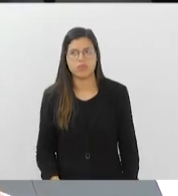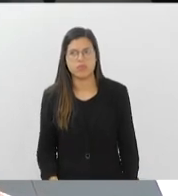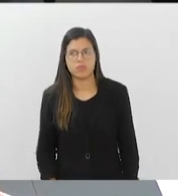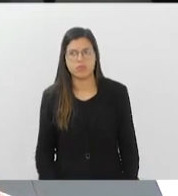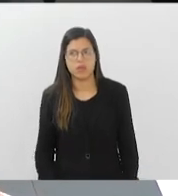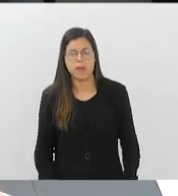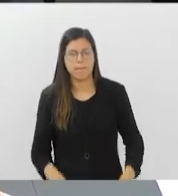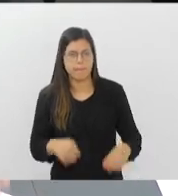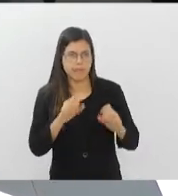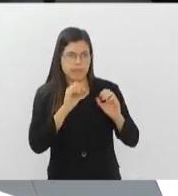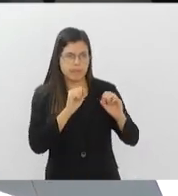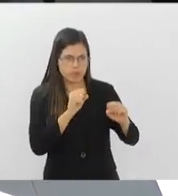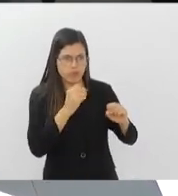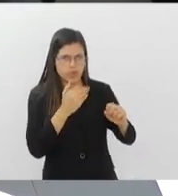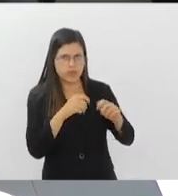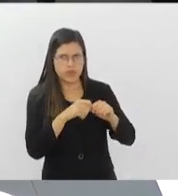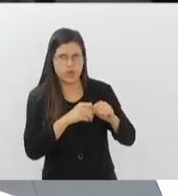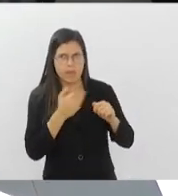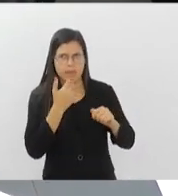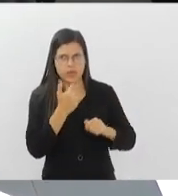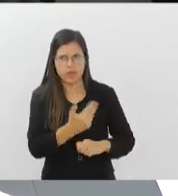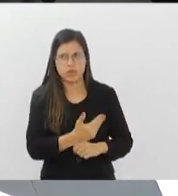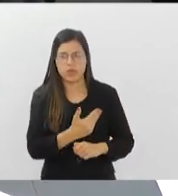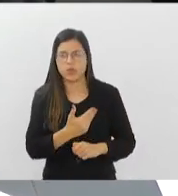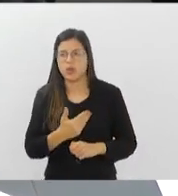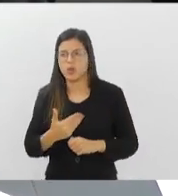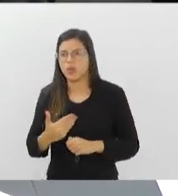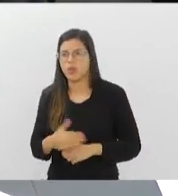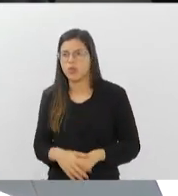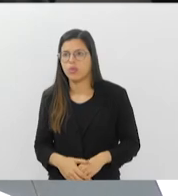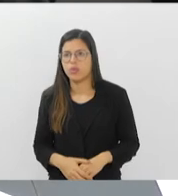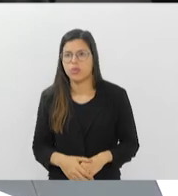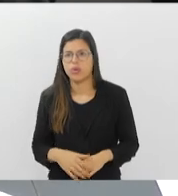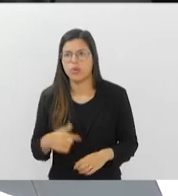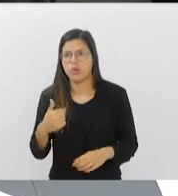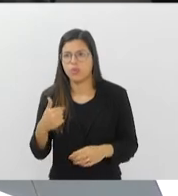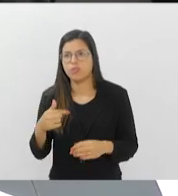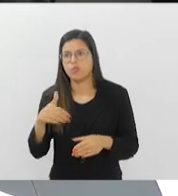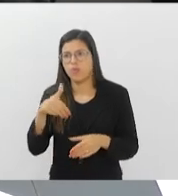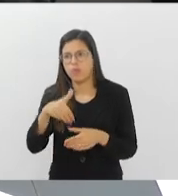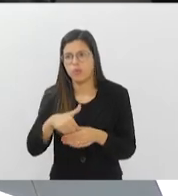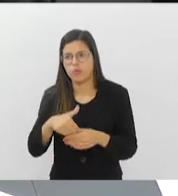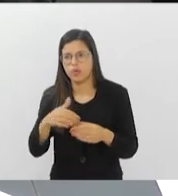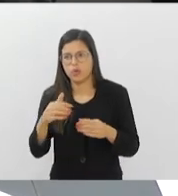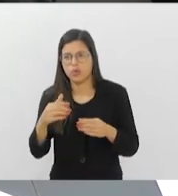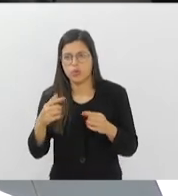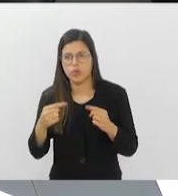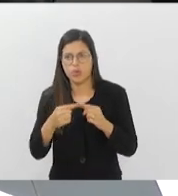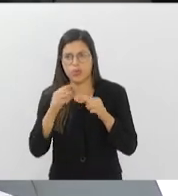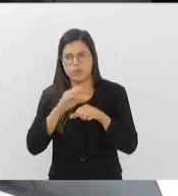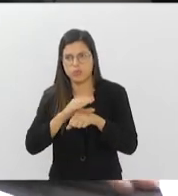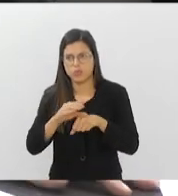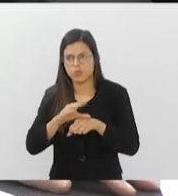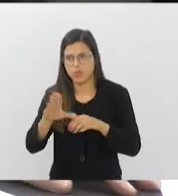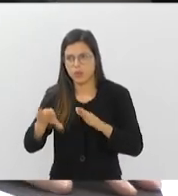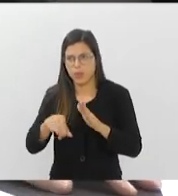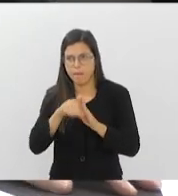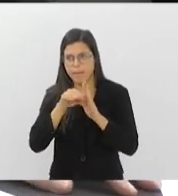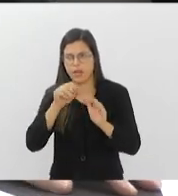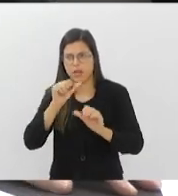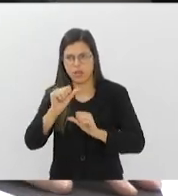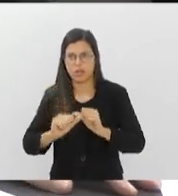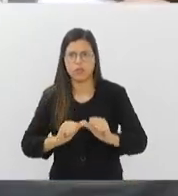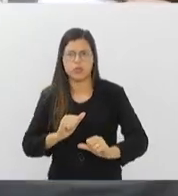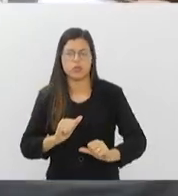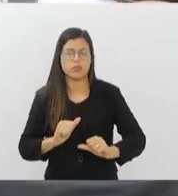fazer um encaminhamento para Vossa Excelência? Então, eu estou mantendo o meu voto com constitucionalidade com emenda modificativa. Esse encaminhamento